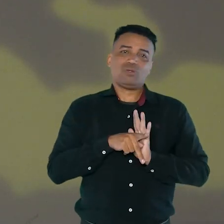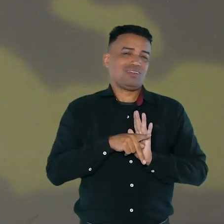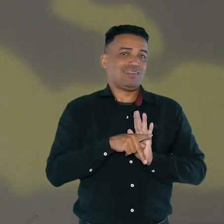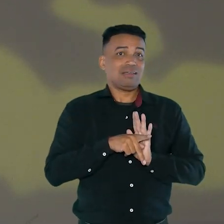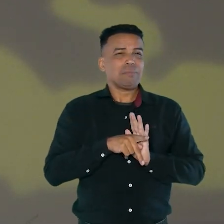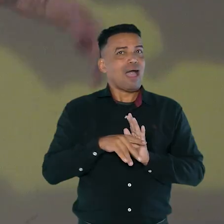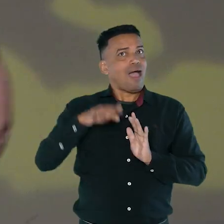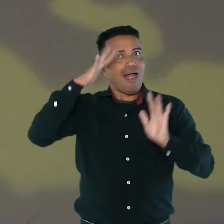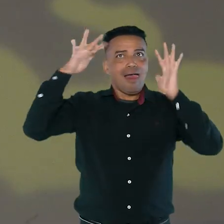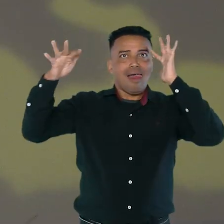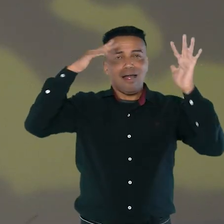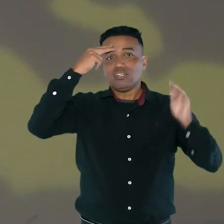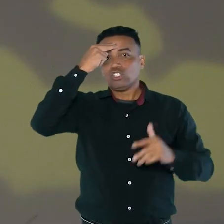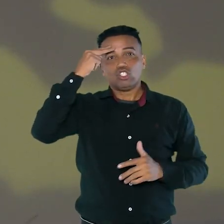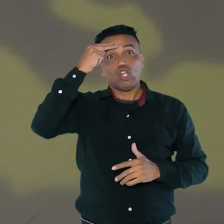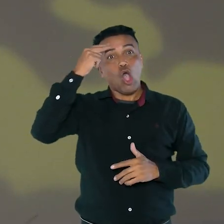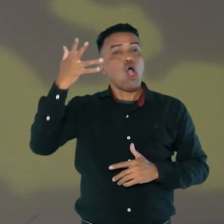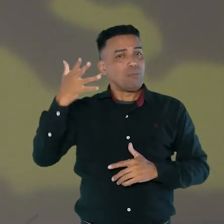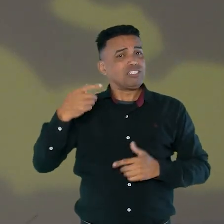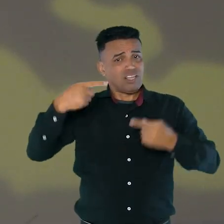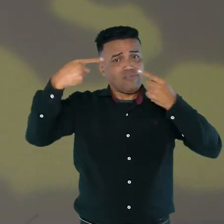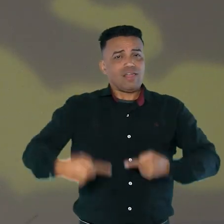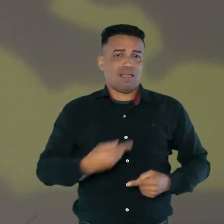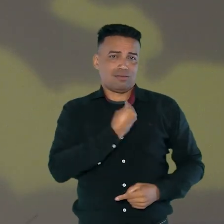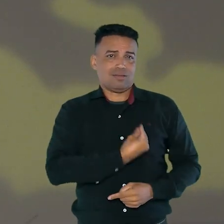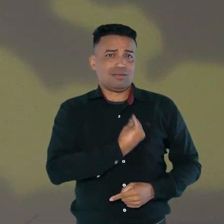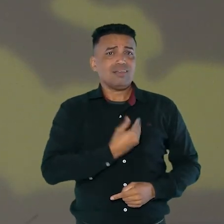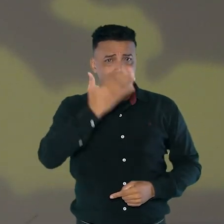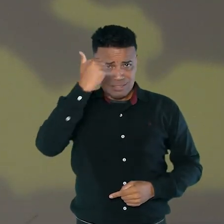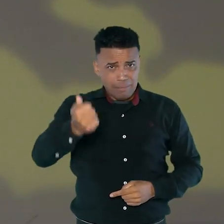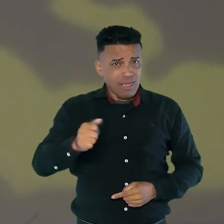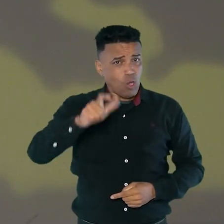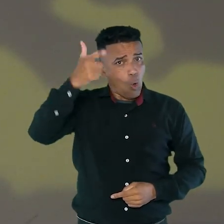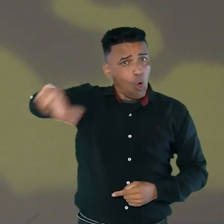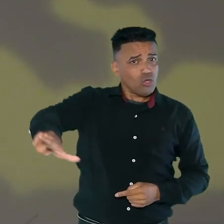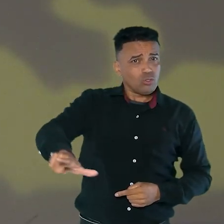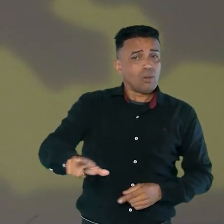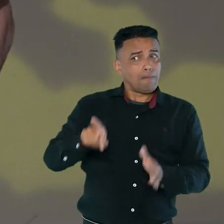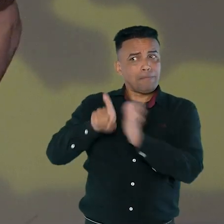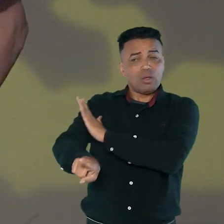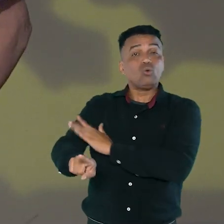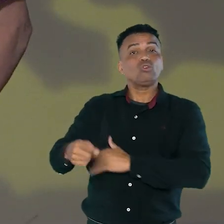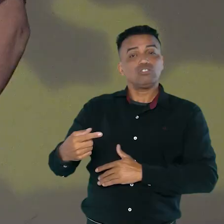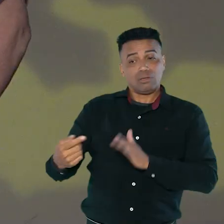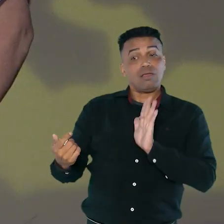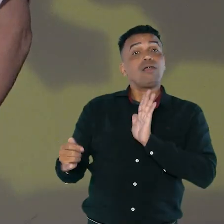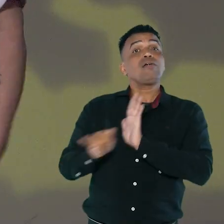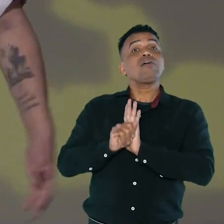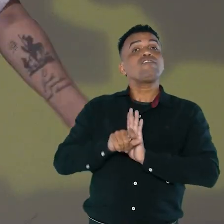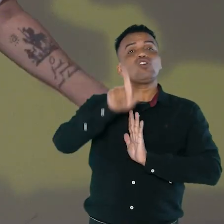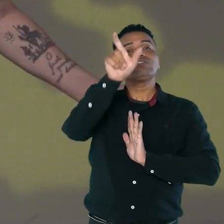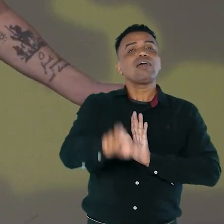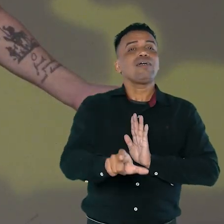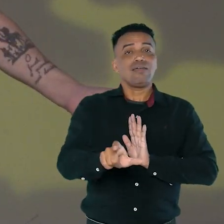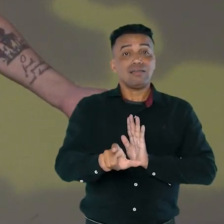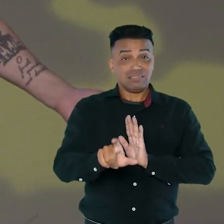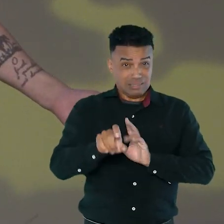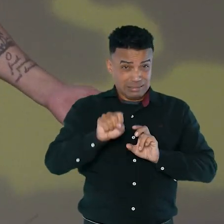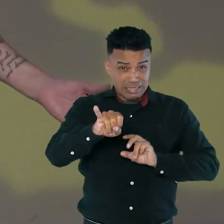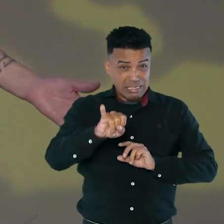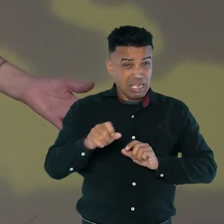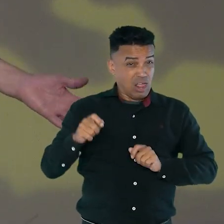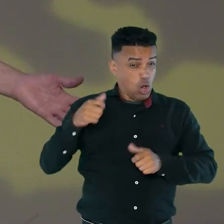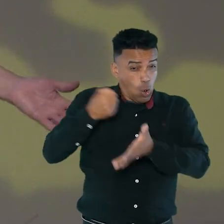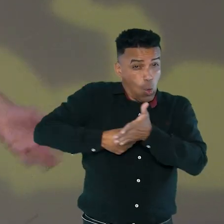alcançar utopias, é preciso enfrentar a realidade. Quer saber quem são os outros? Pergunte quem é você. E se não ama a tua